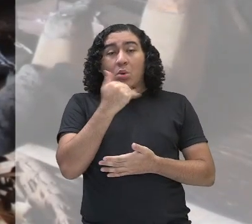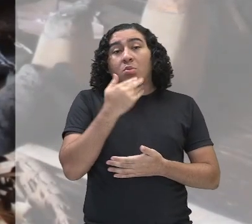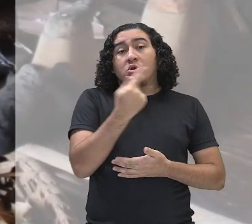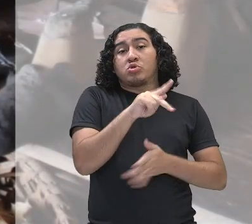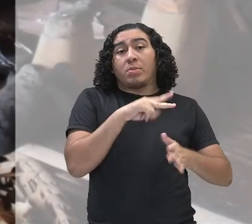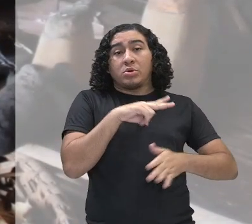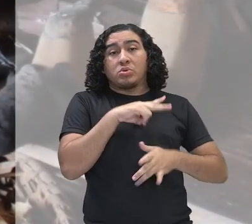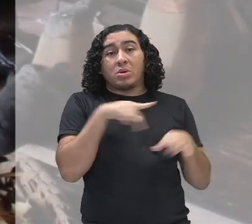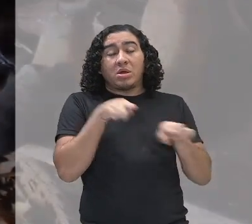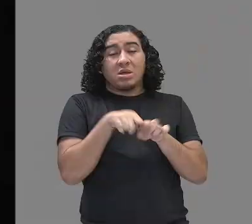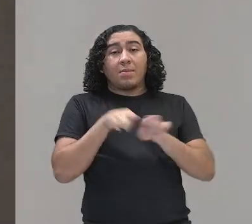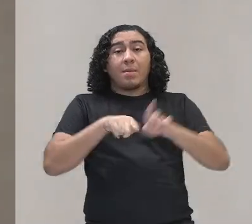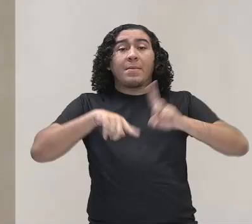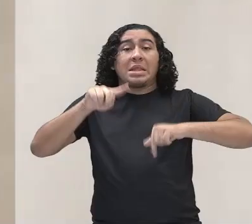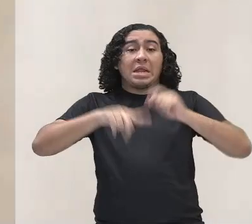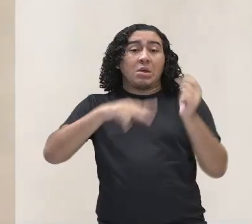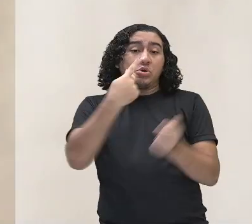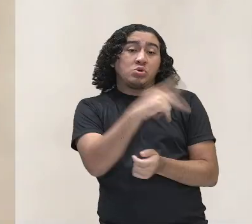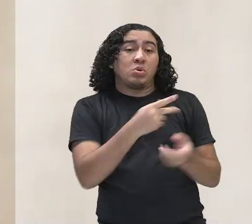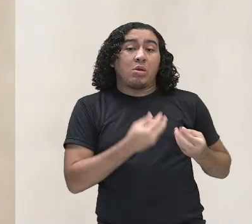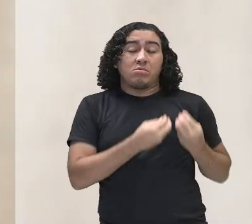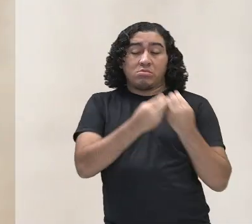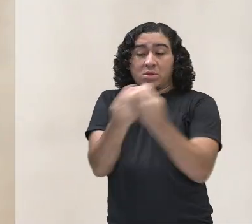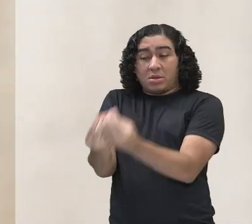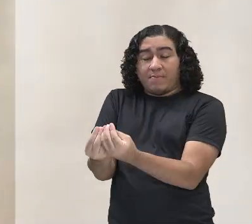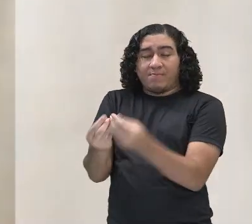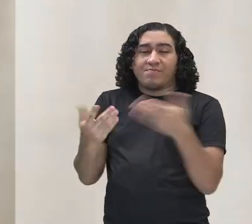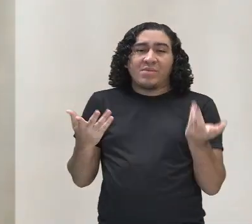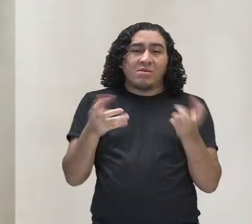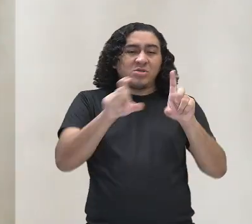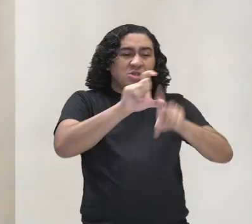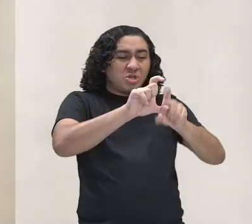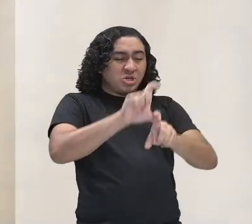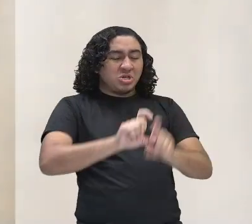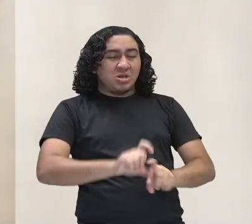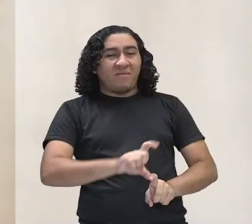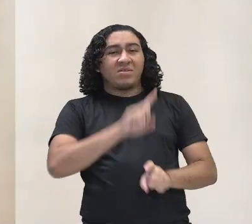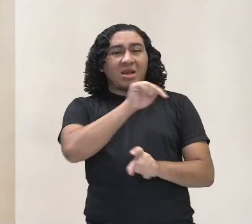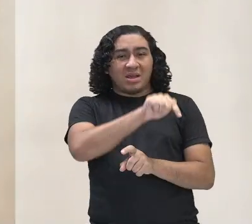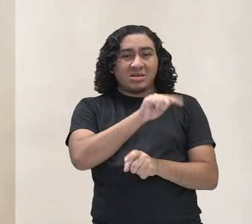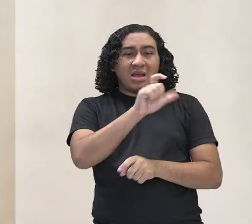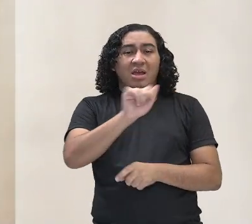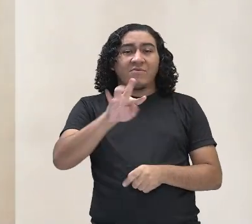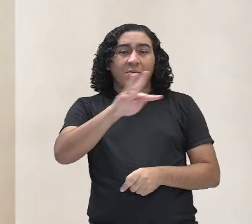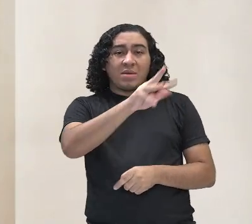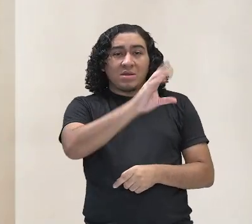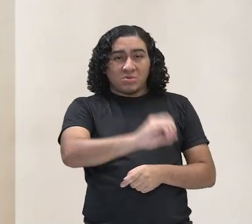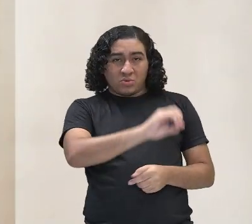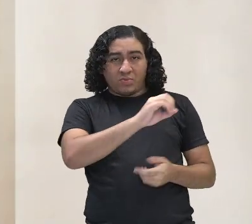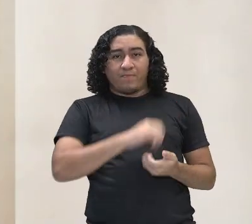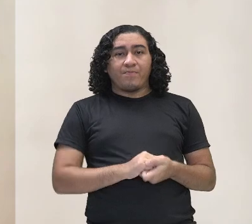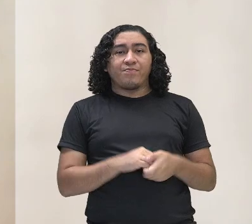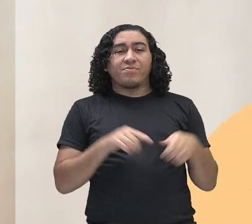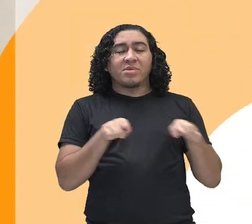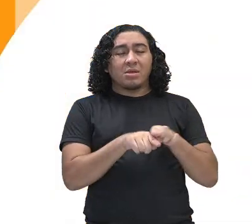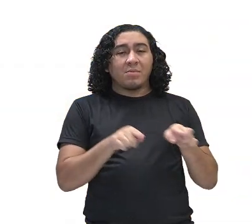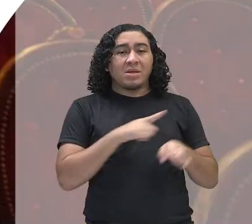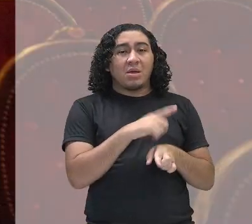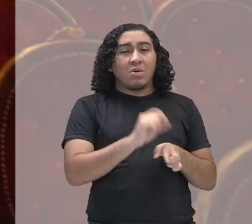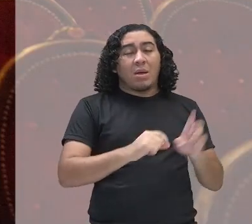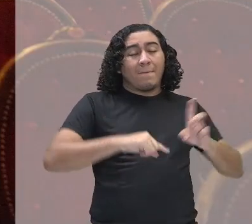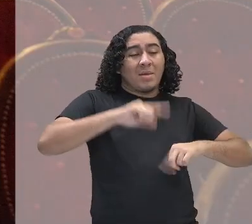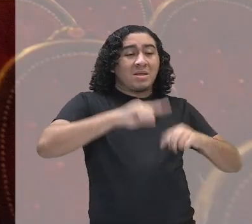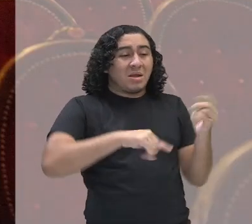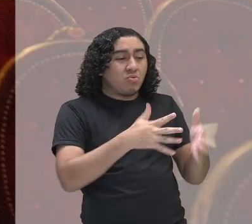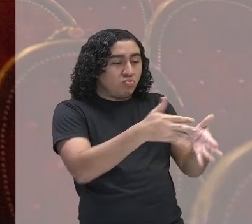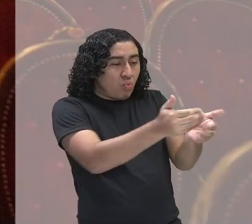próprio instrumento de trabalho. Então, esse sistema de dívida, sistema de aviamento, de aviar, de pegar mercadoria, crédito,